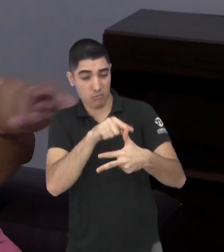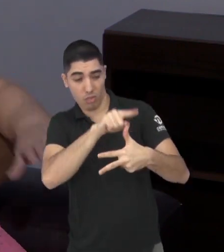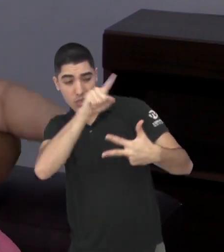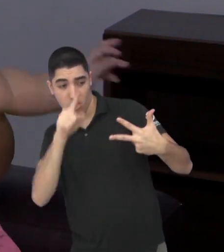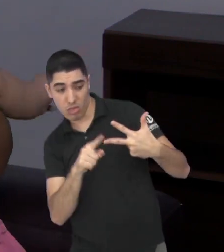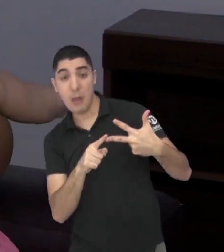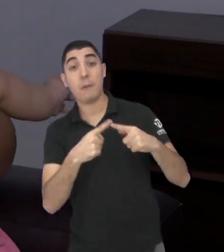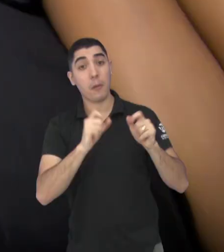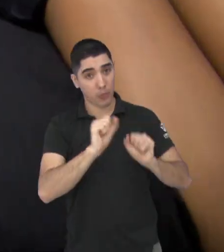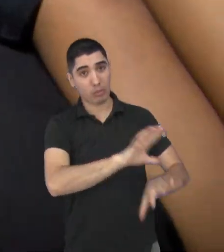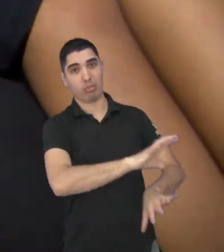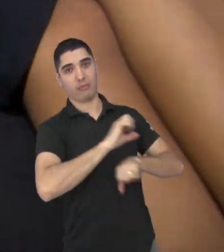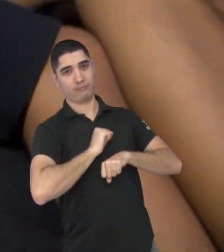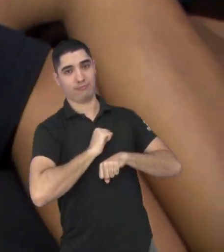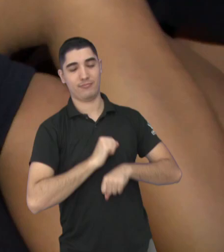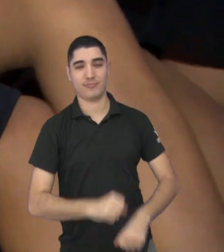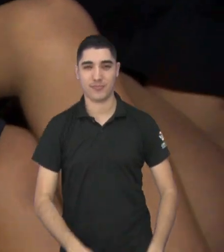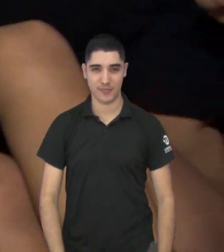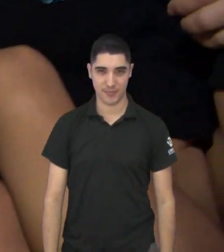respiração acaba passando.